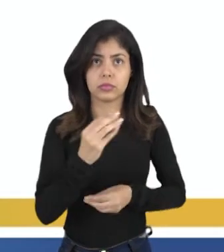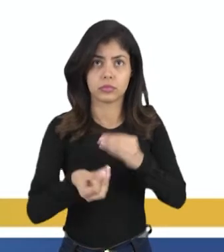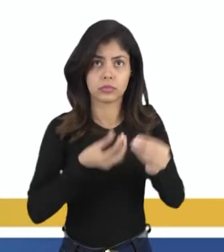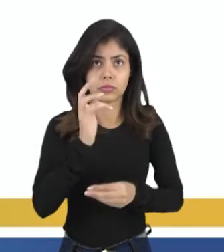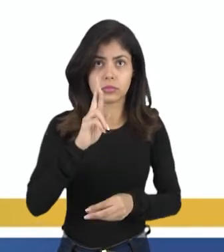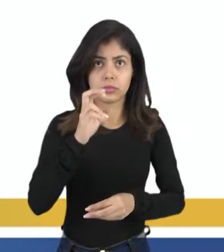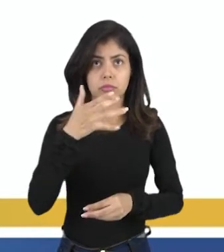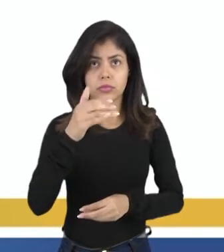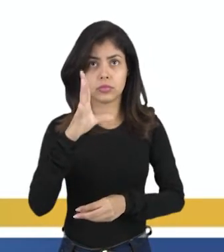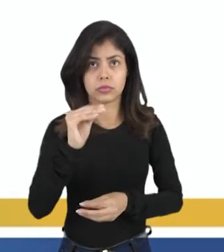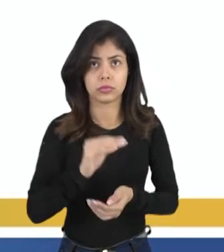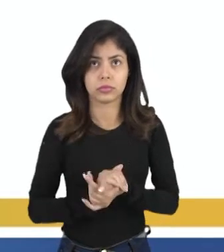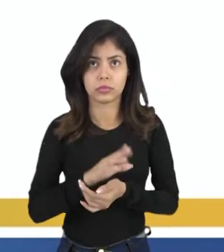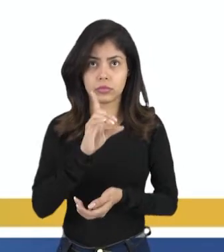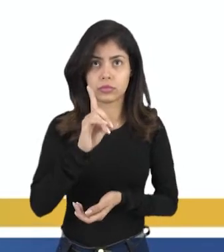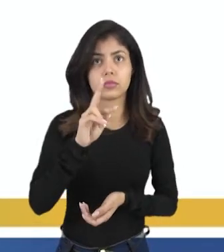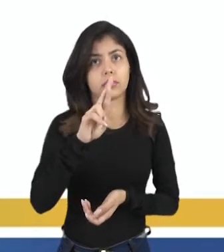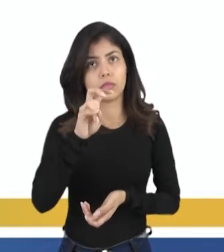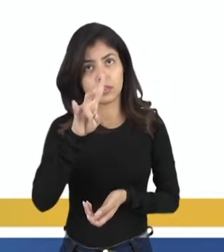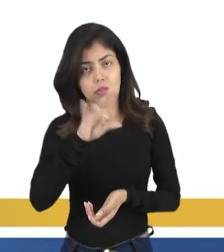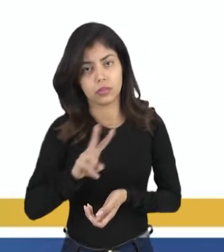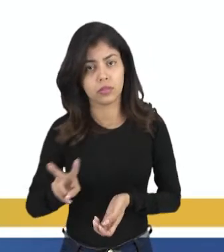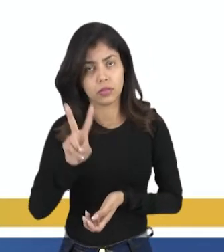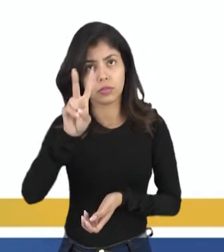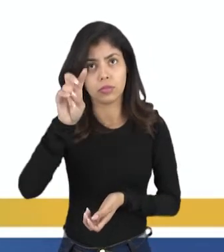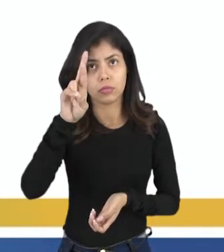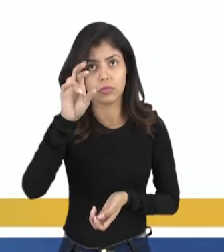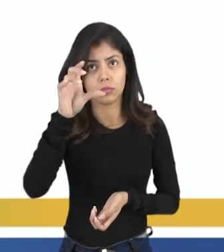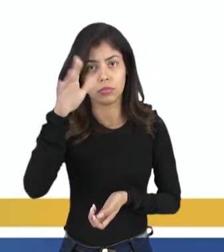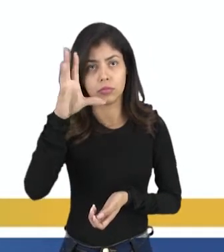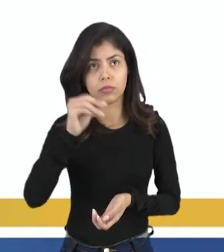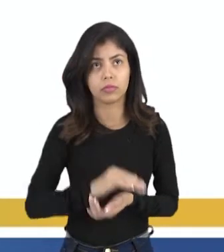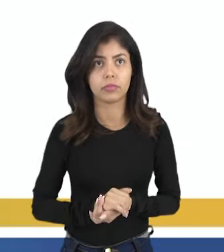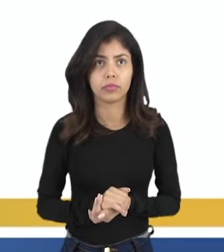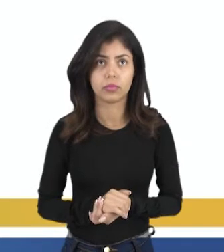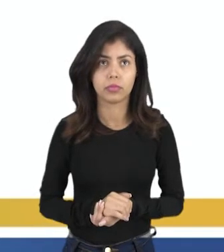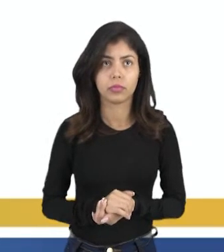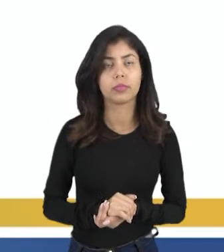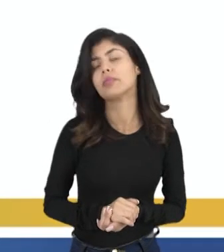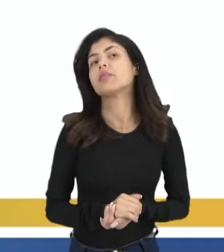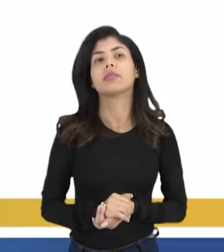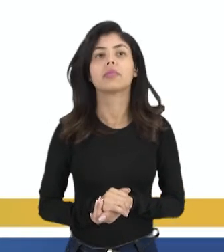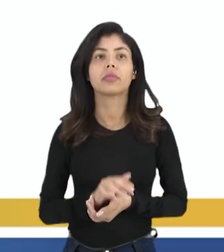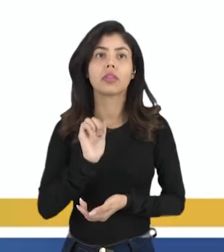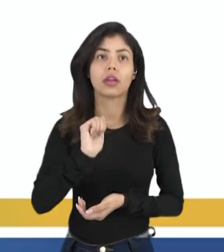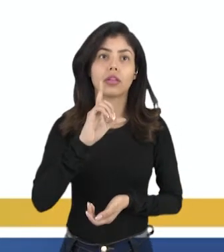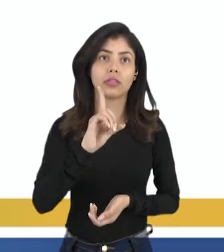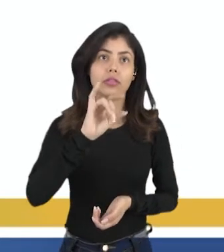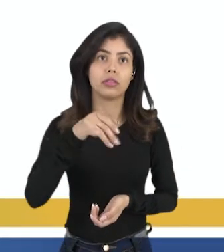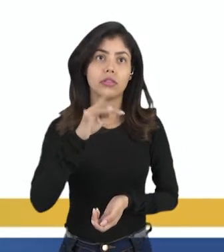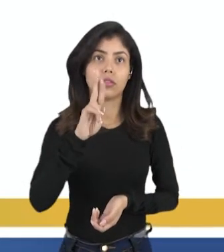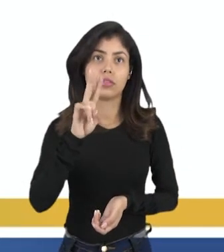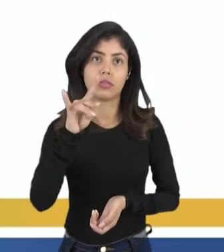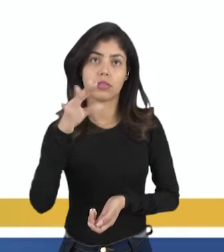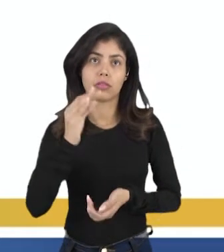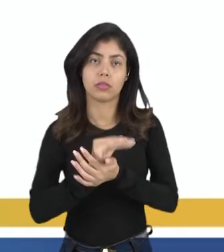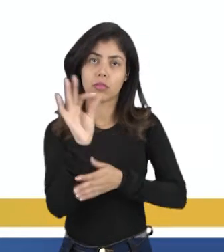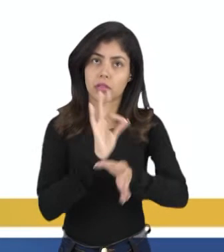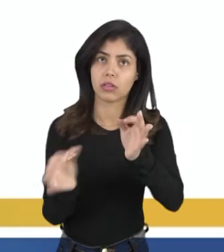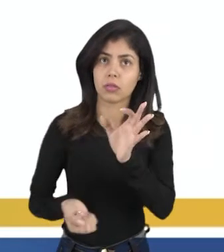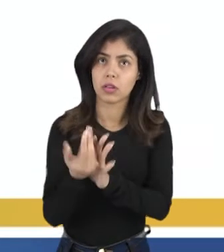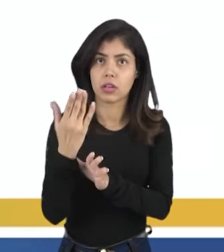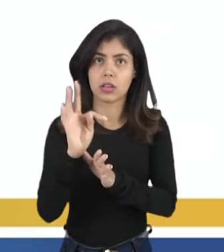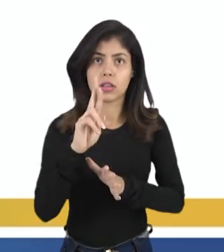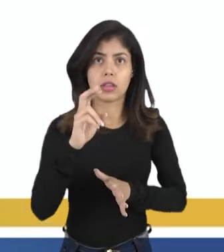como inferiorização e desvalorização, e é a adjetivação organizada para criar